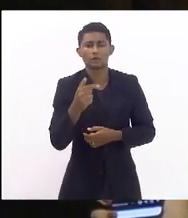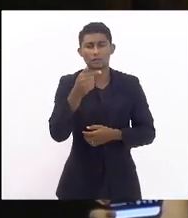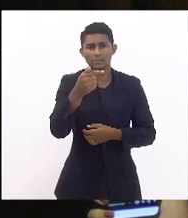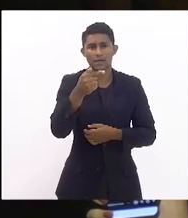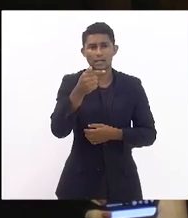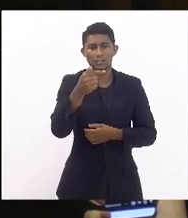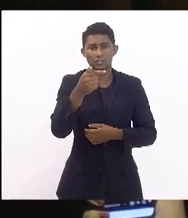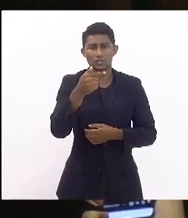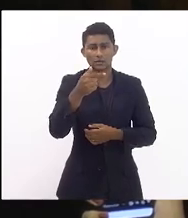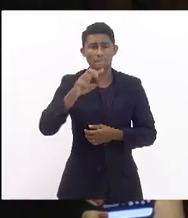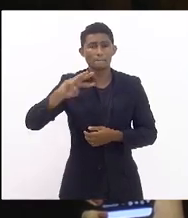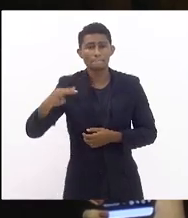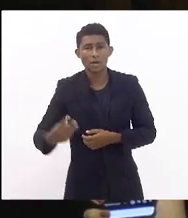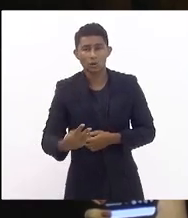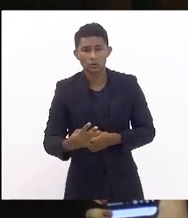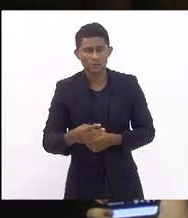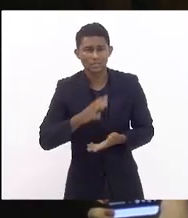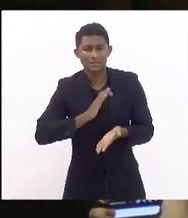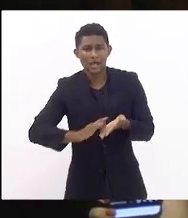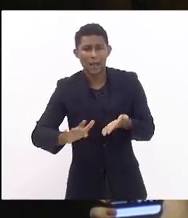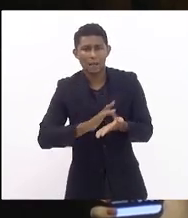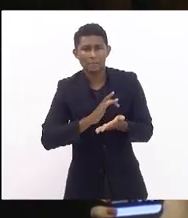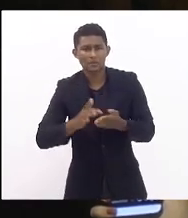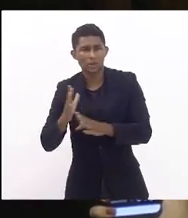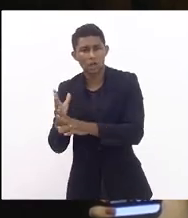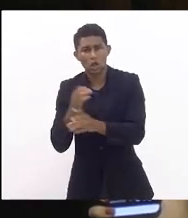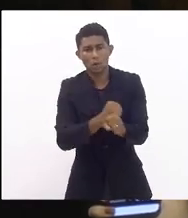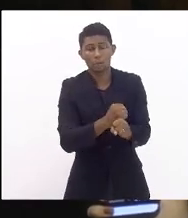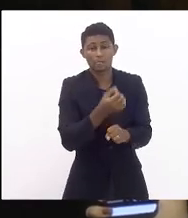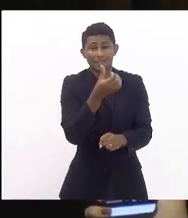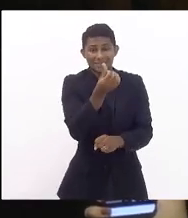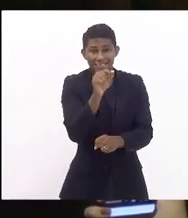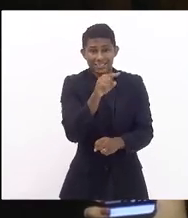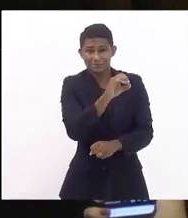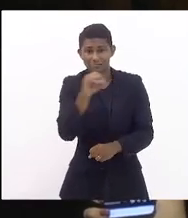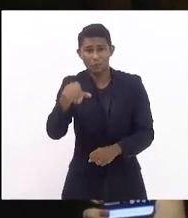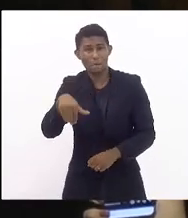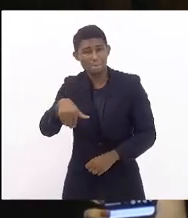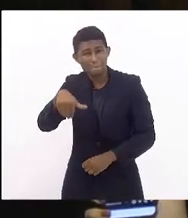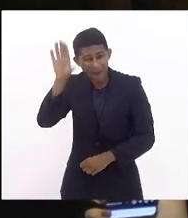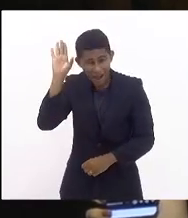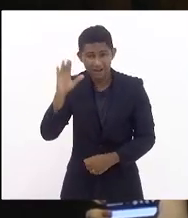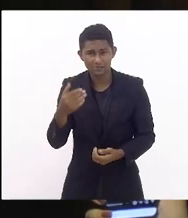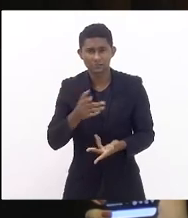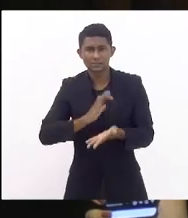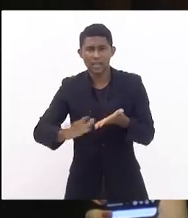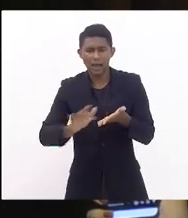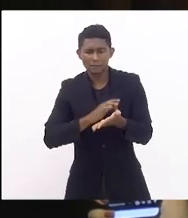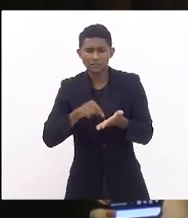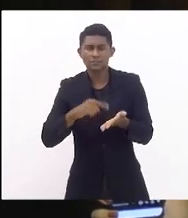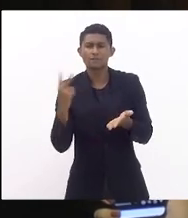6.200 unidades. Um tablet que seu valor unitário, deputado Valdec,